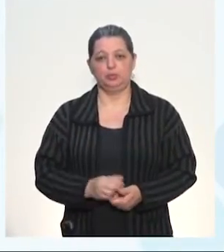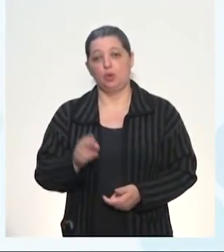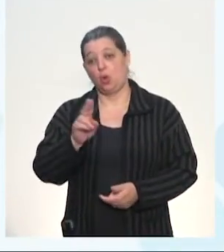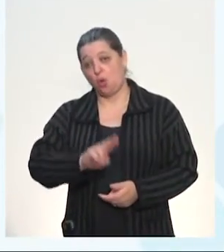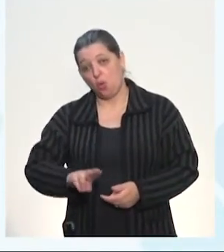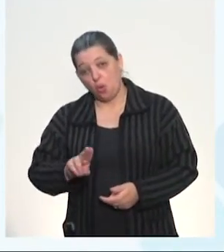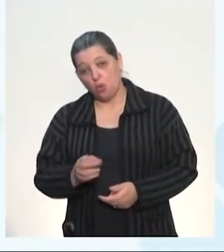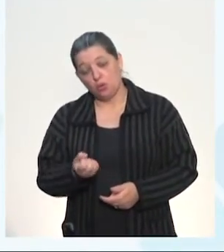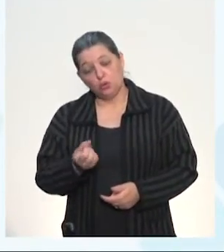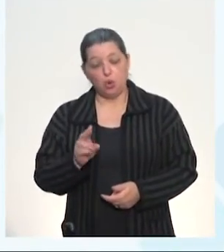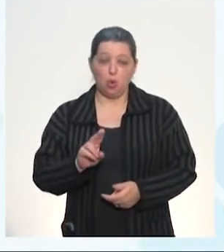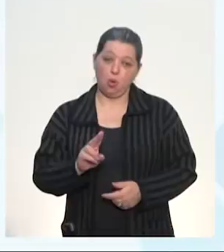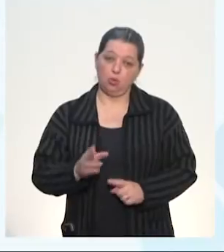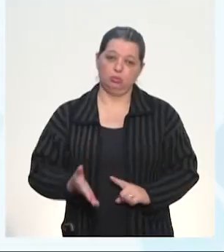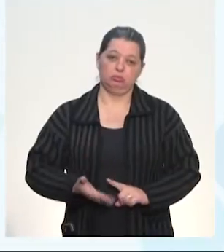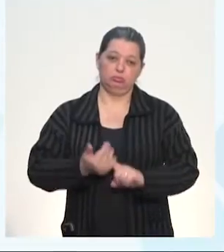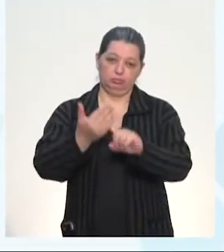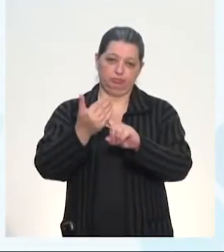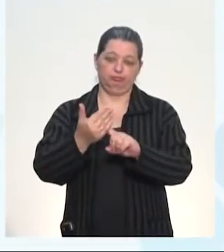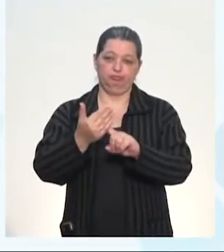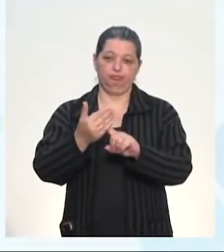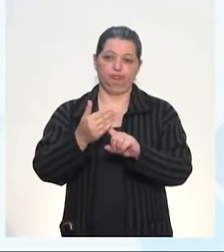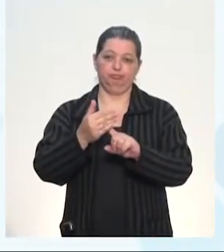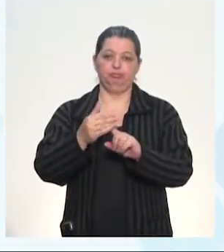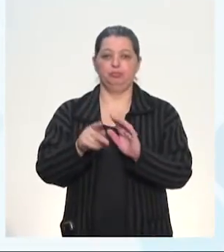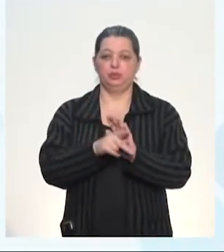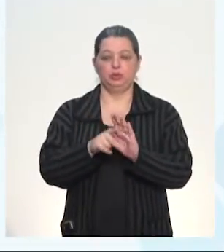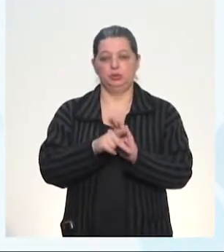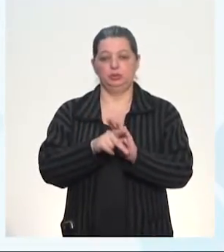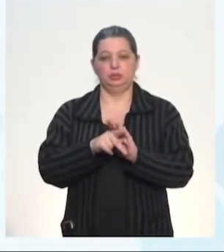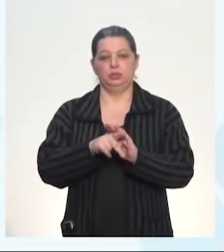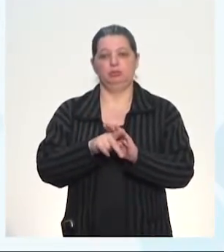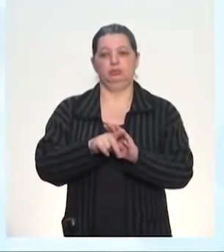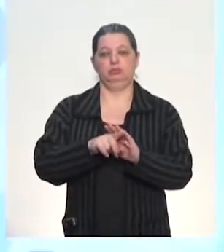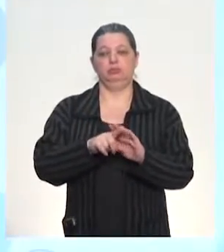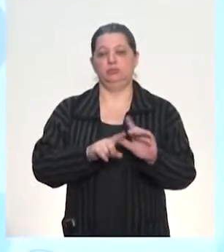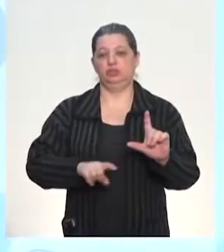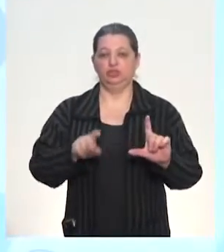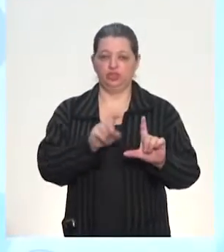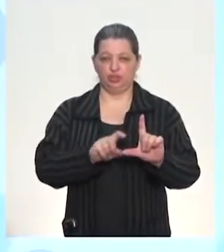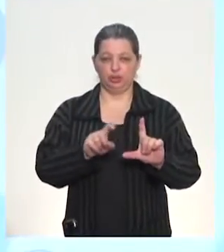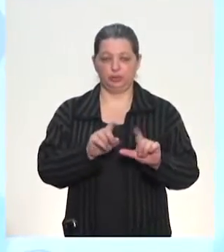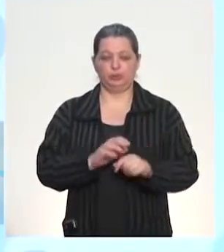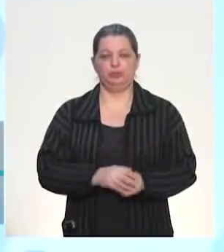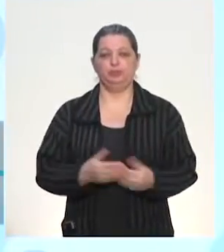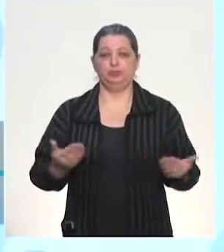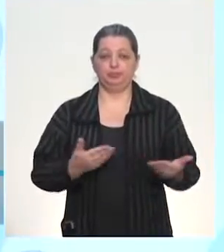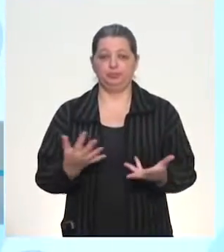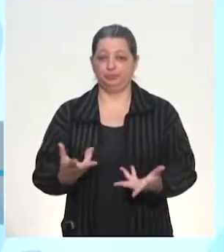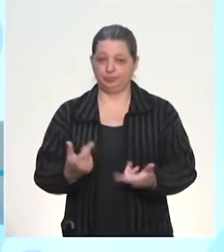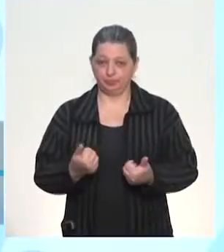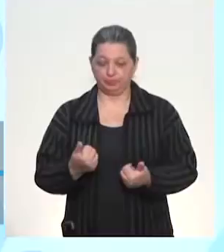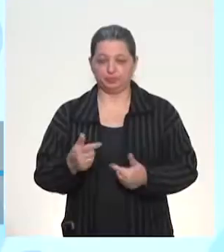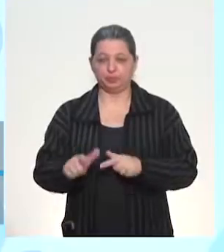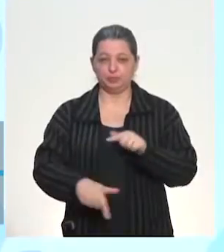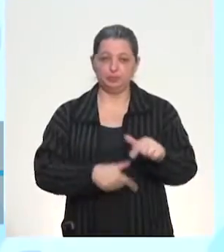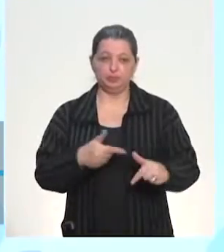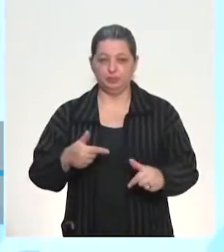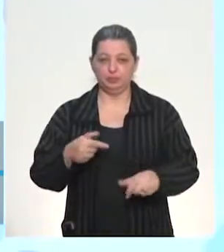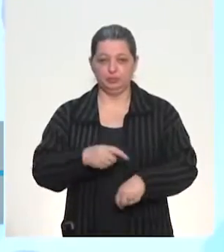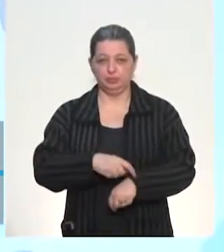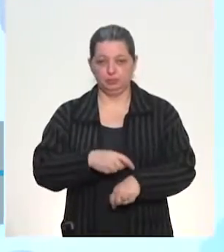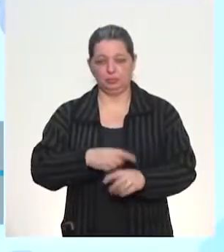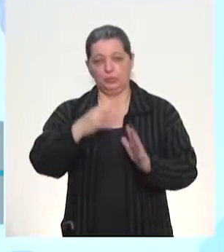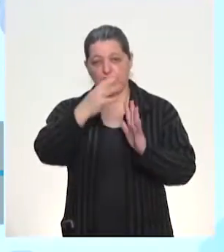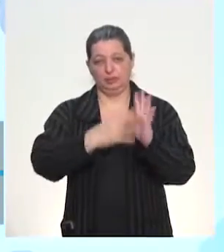de tecnologias digitais. Então, é essa habilidade que a gente vai trabalhar nesse momento. A gente vai falar de